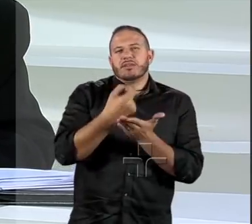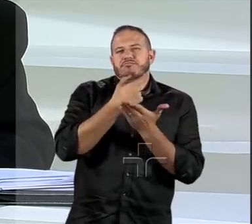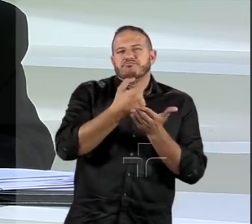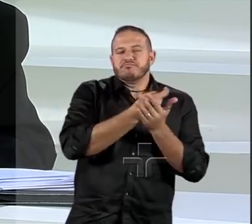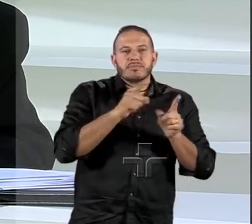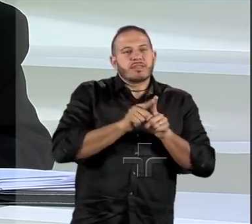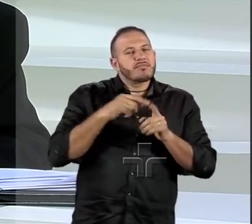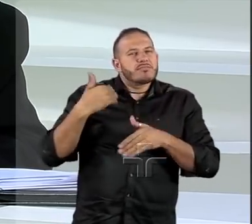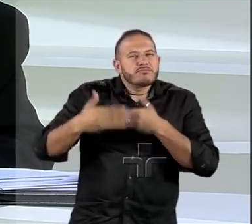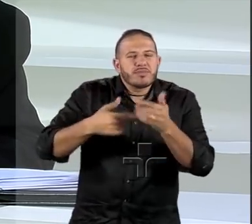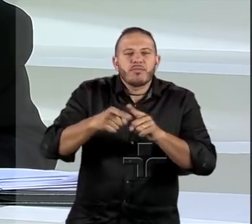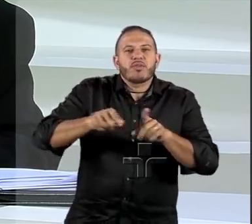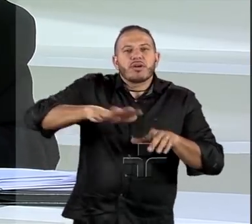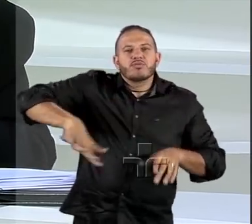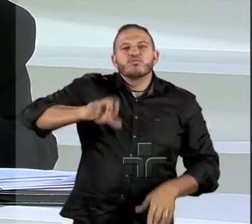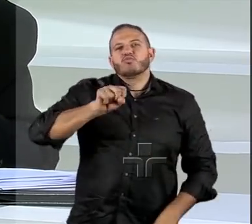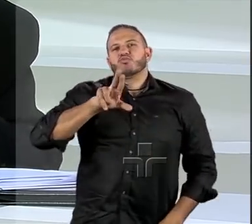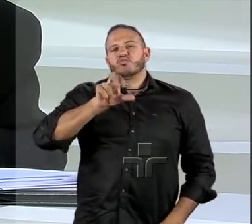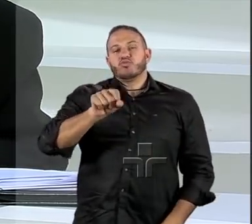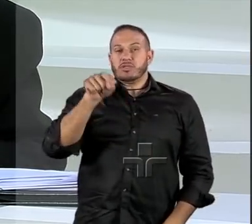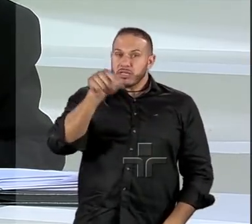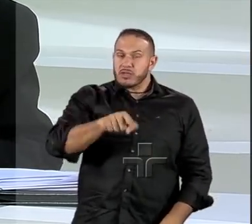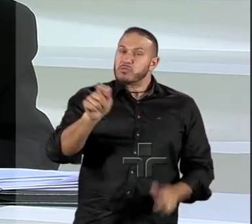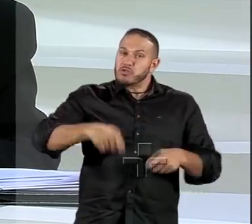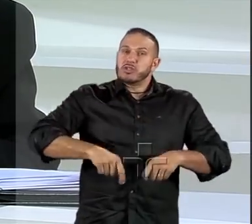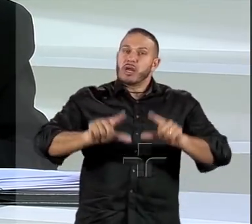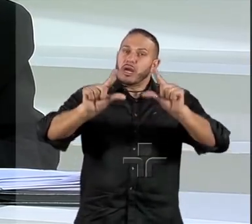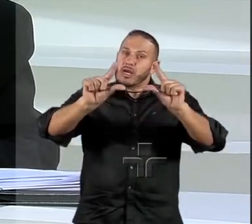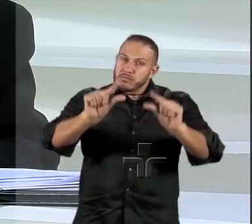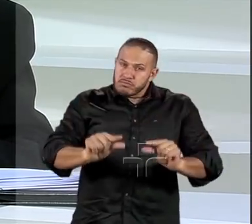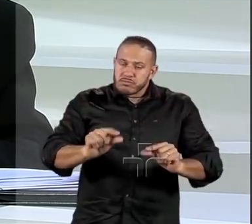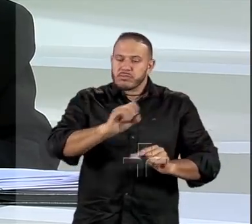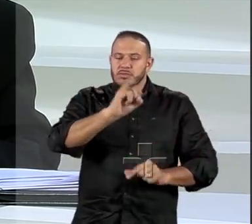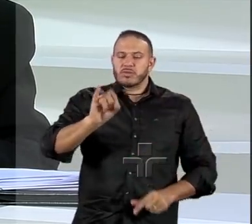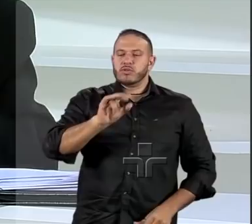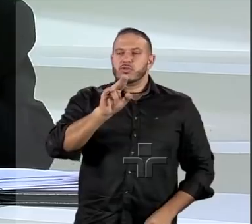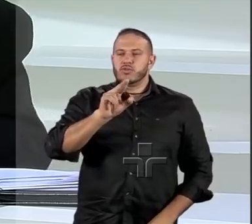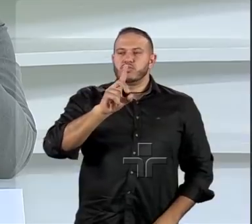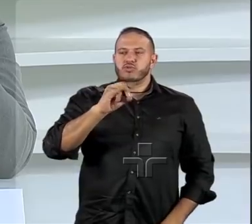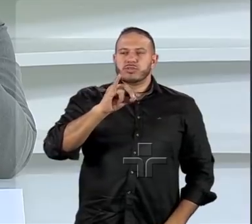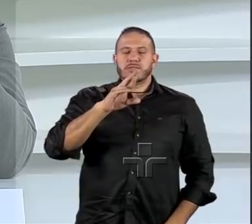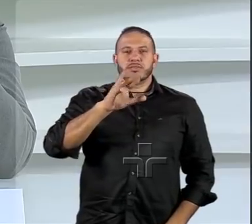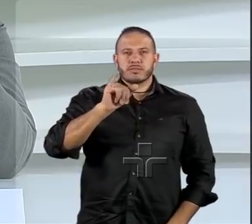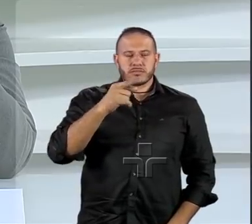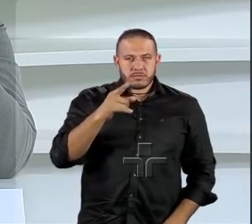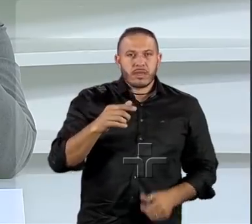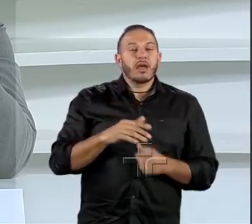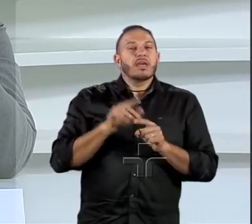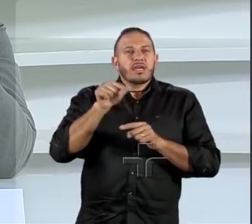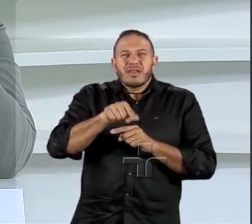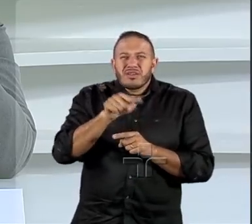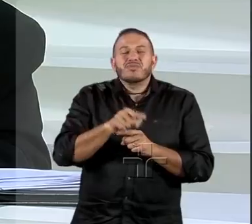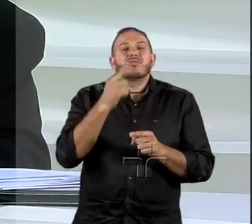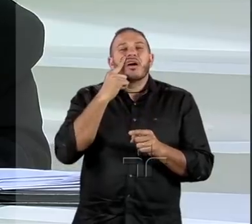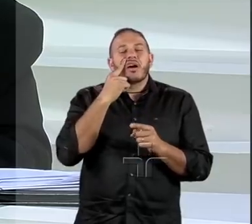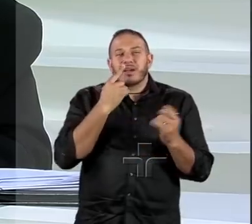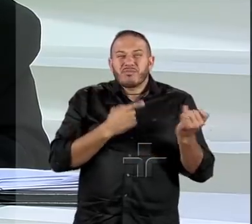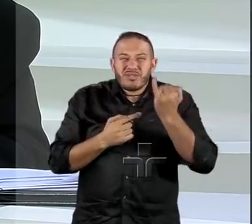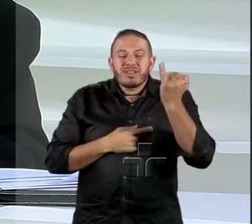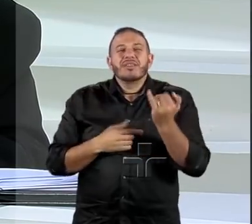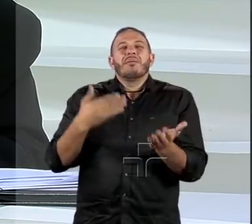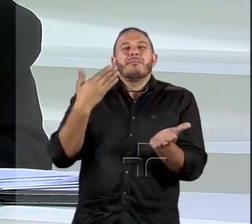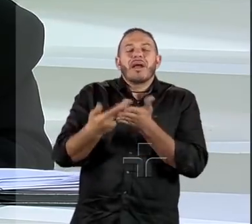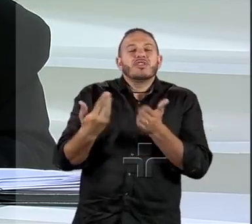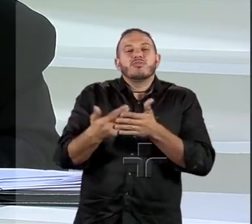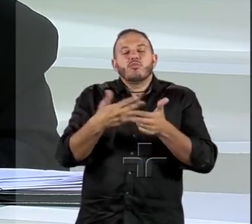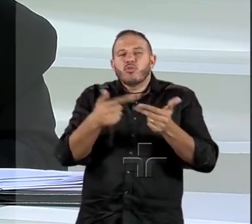procedimentos cobertos pelo SUS. Por quê? Porque isso poderia diminuir a judicialização. É verdade. Isso é importante, a gente perde muito dinheiro com a